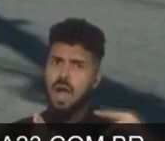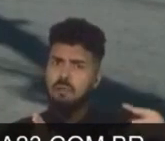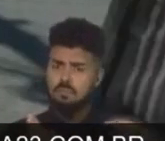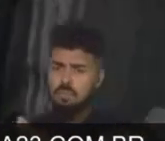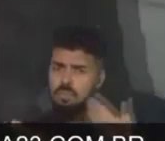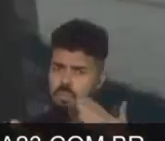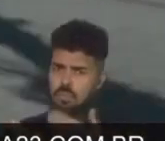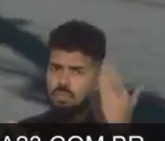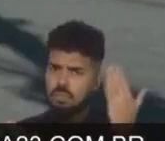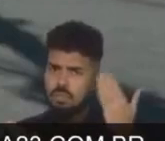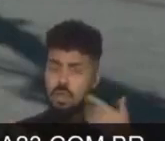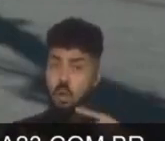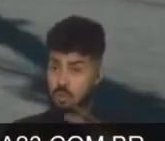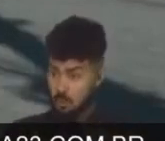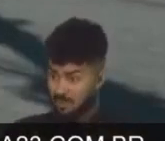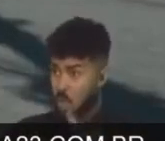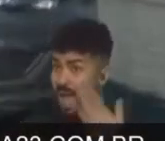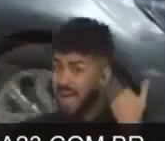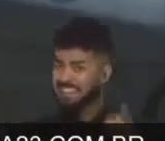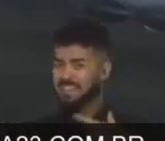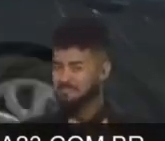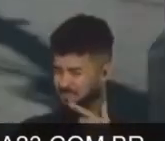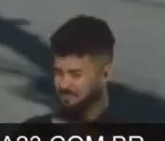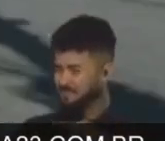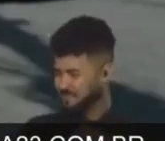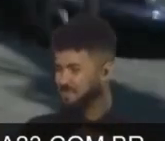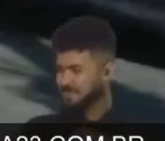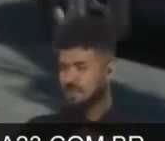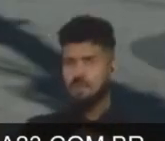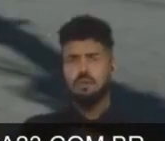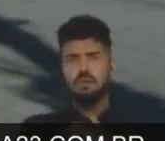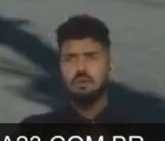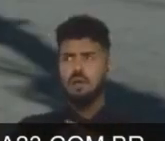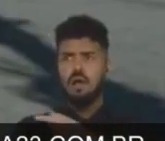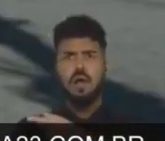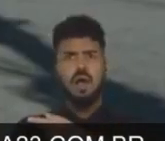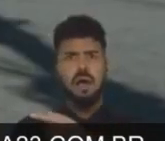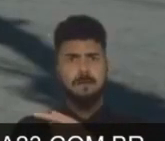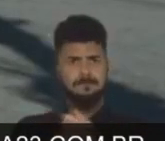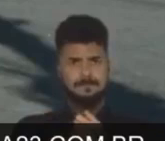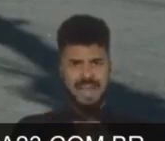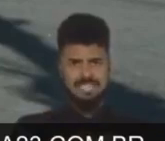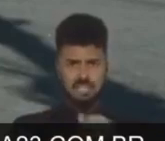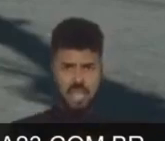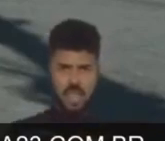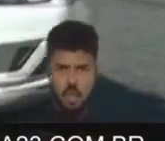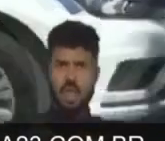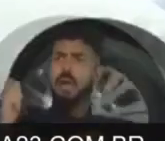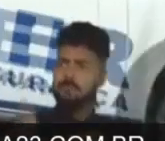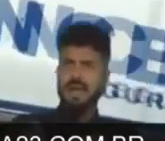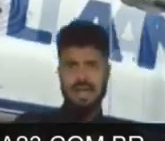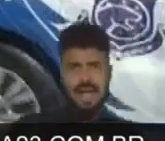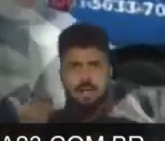nos últimos anos as corridas ficaram mais caras para os passageiros, mas não houve aumento no valor repassado